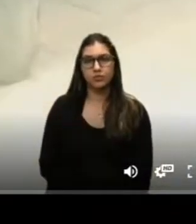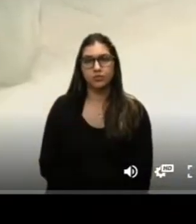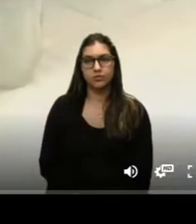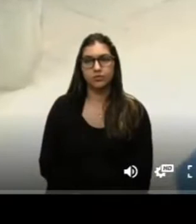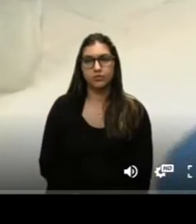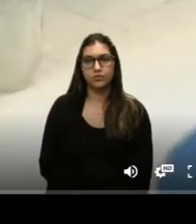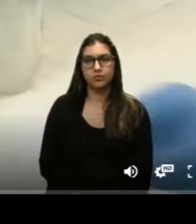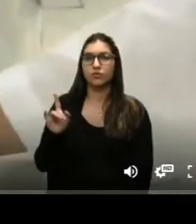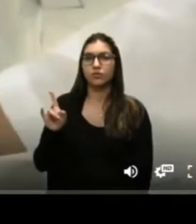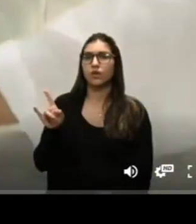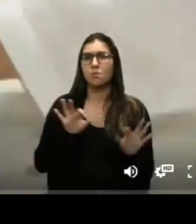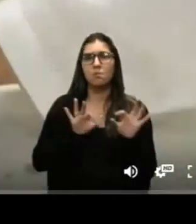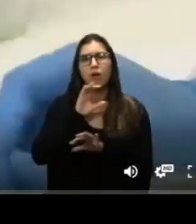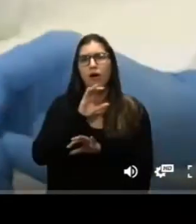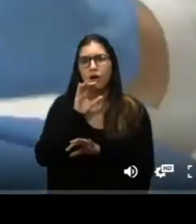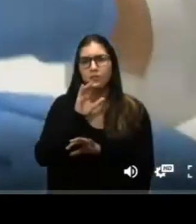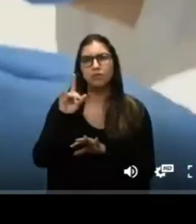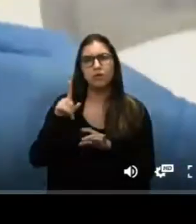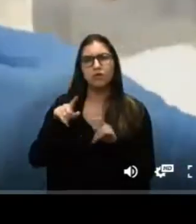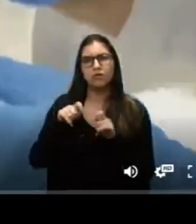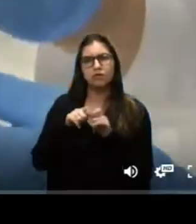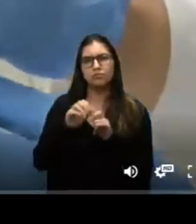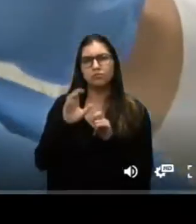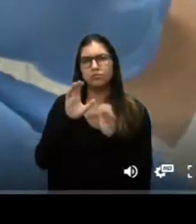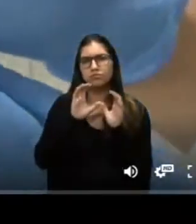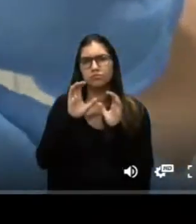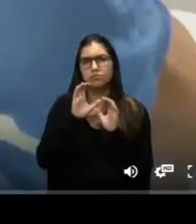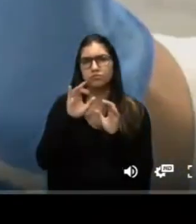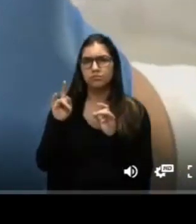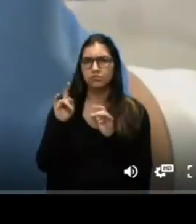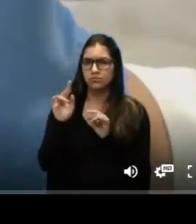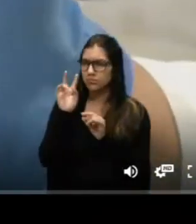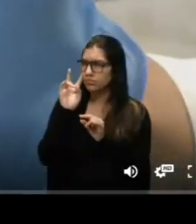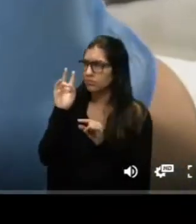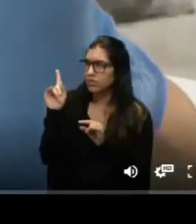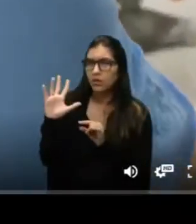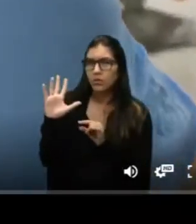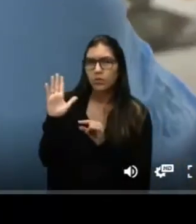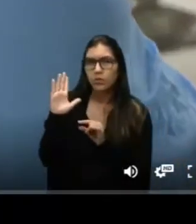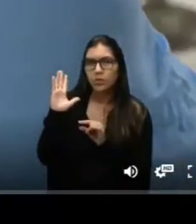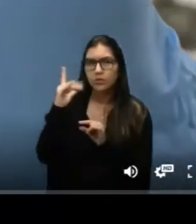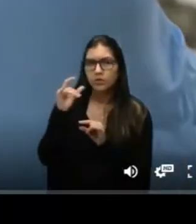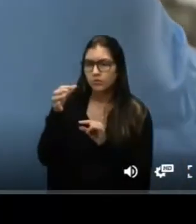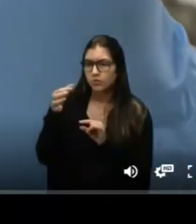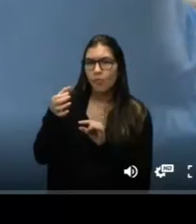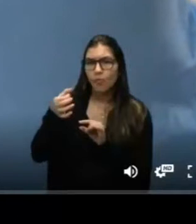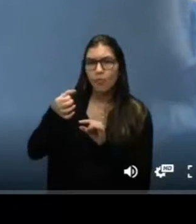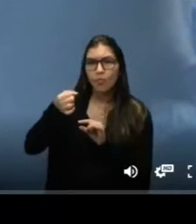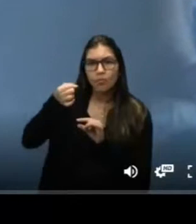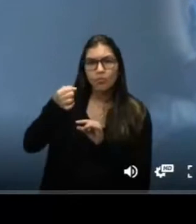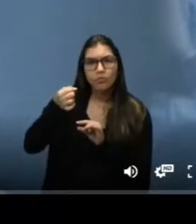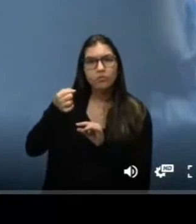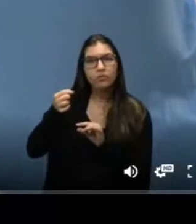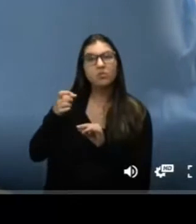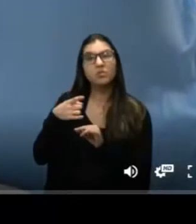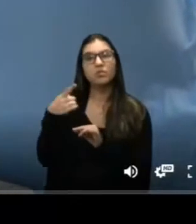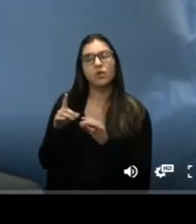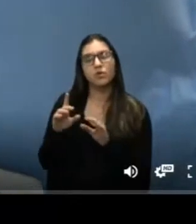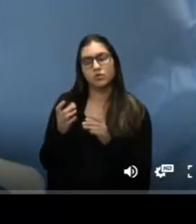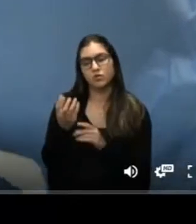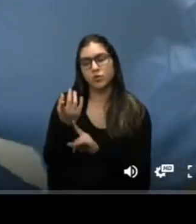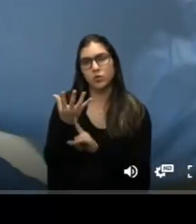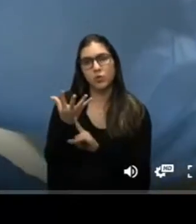Então, é um processo rápido que é realizado. Ao verificar então que ocorreu o fechamento do capilar, nós desligamos